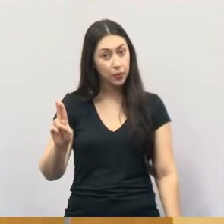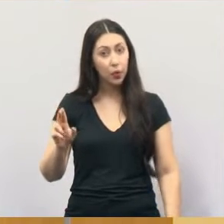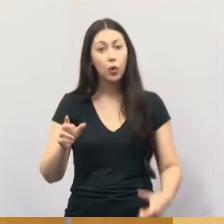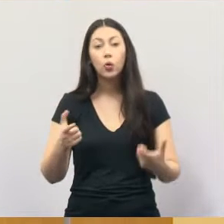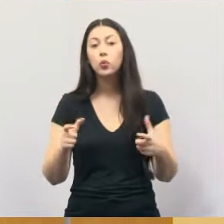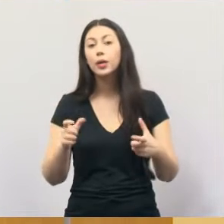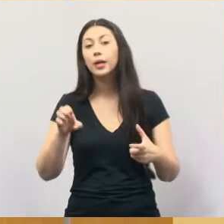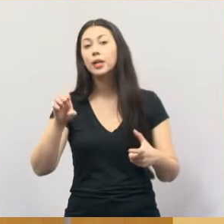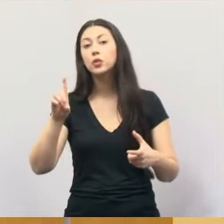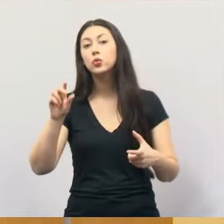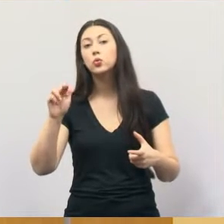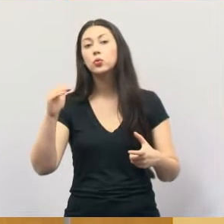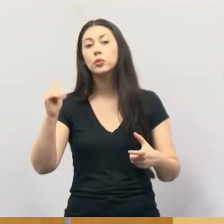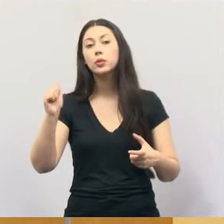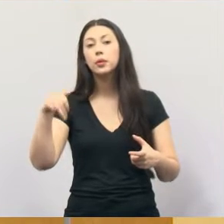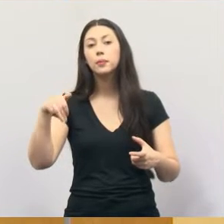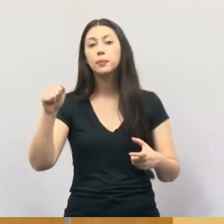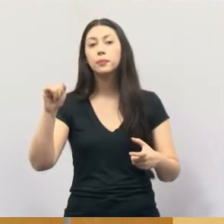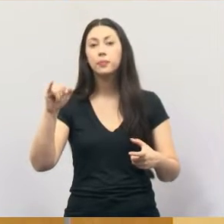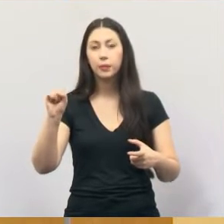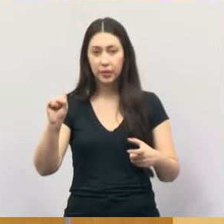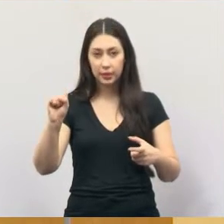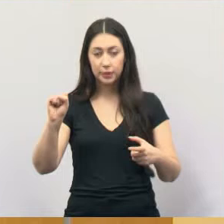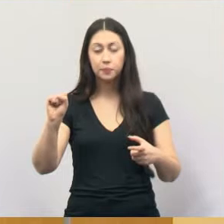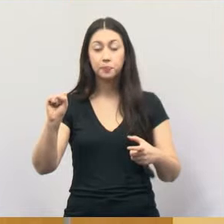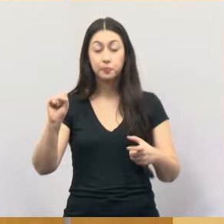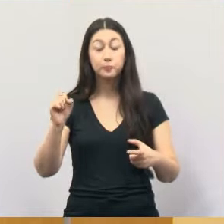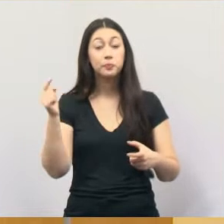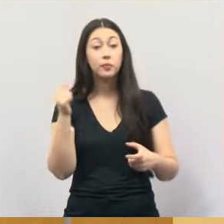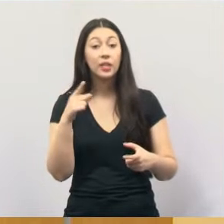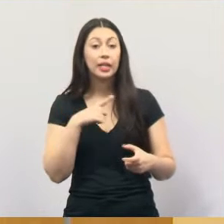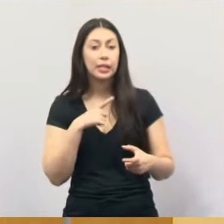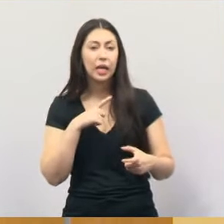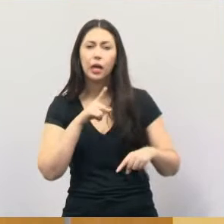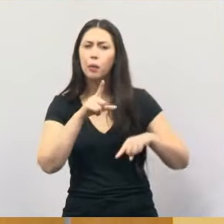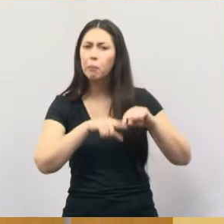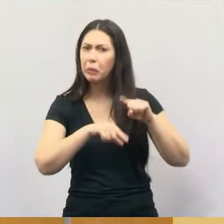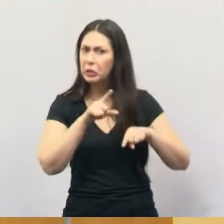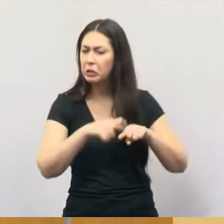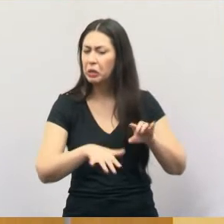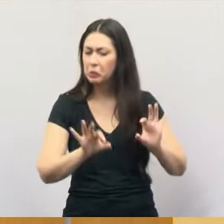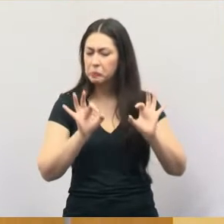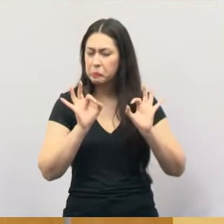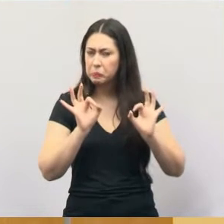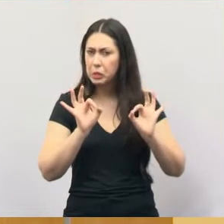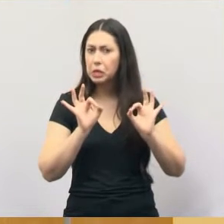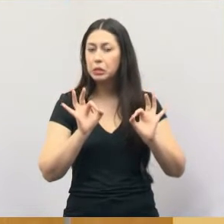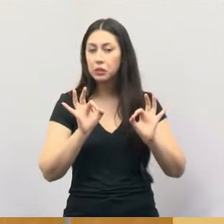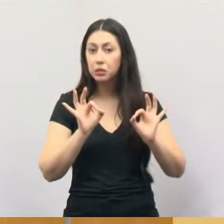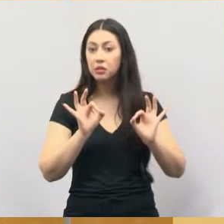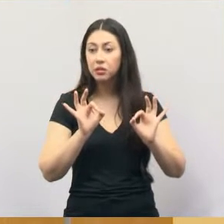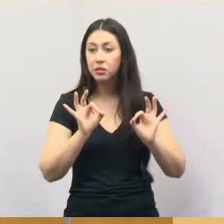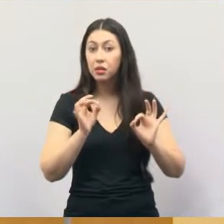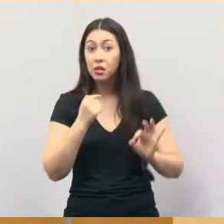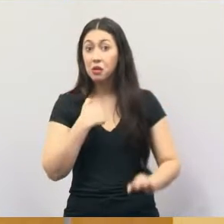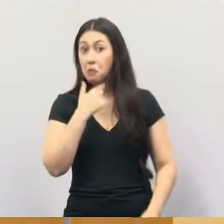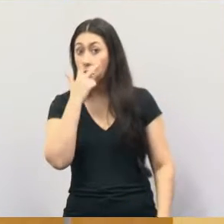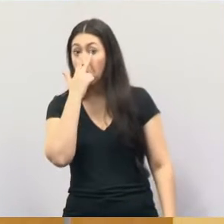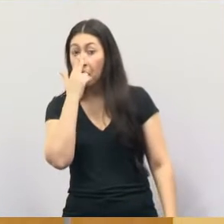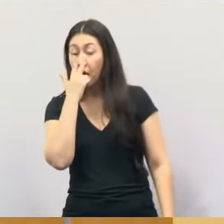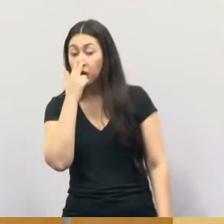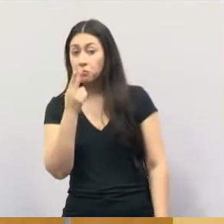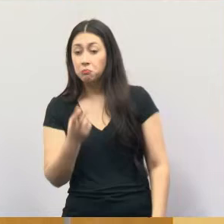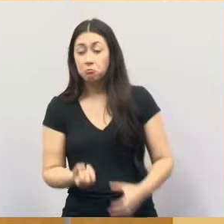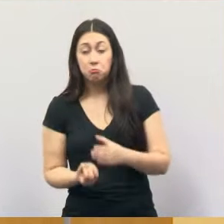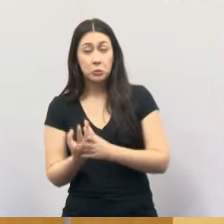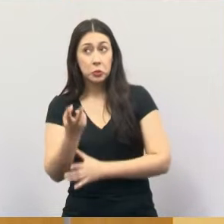é o Educa Mais. E lá tem um equipamento de primeiro mundo. Eu acho que a Fundação Cultural